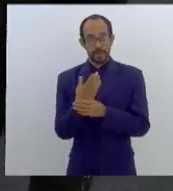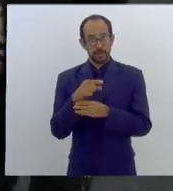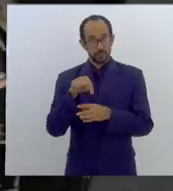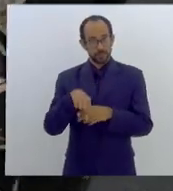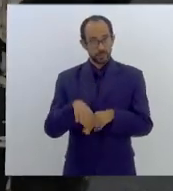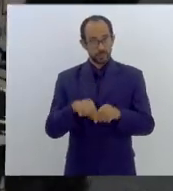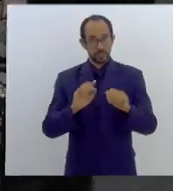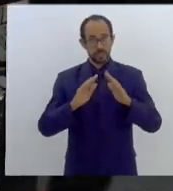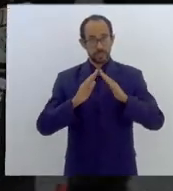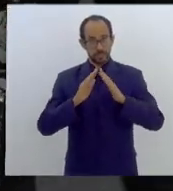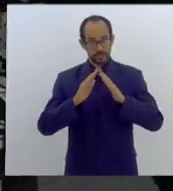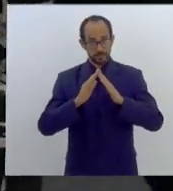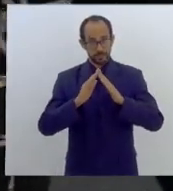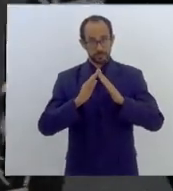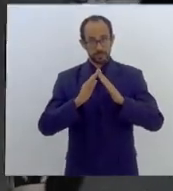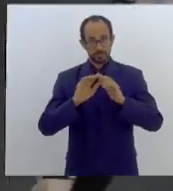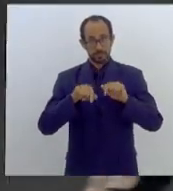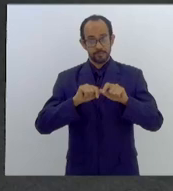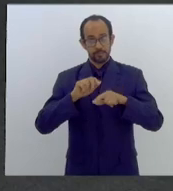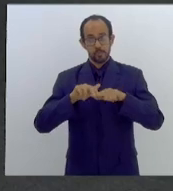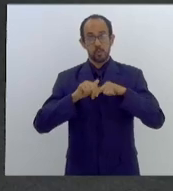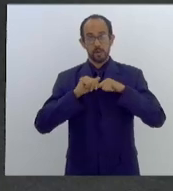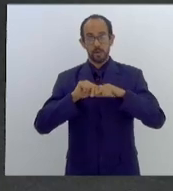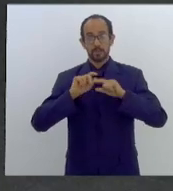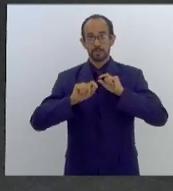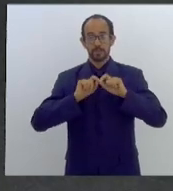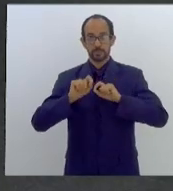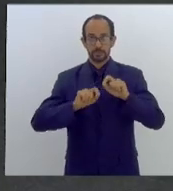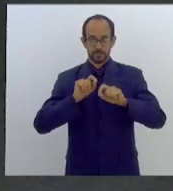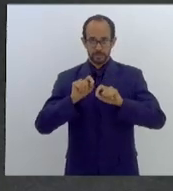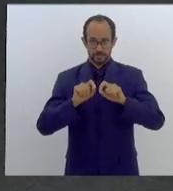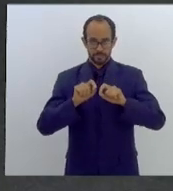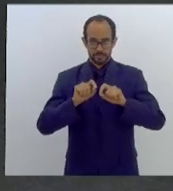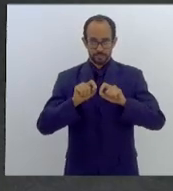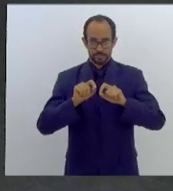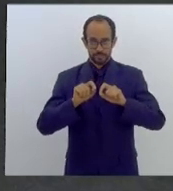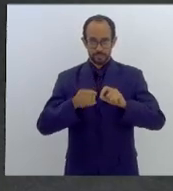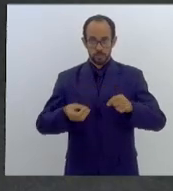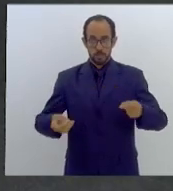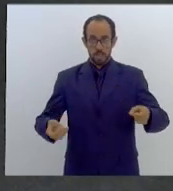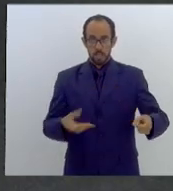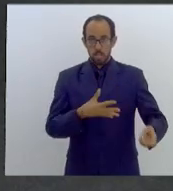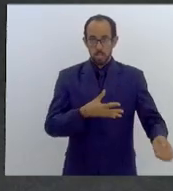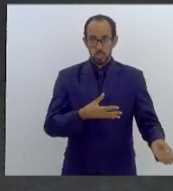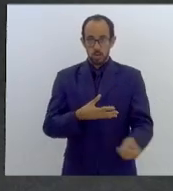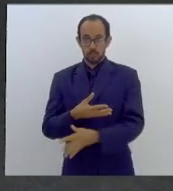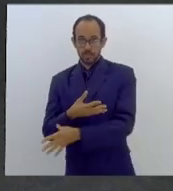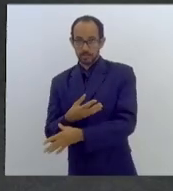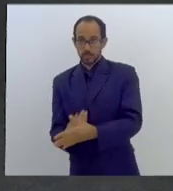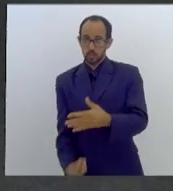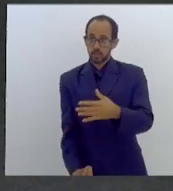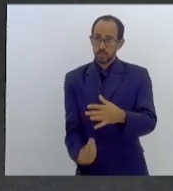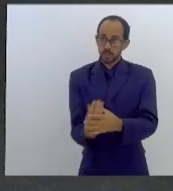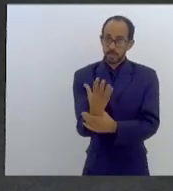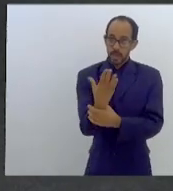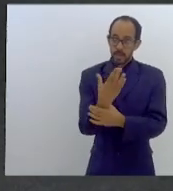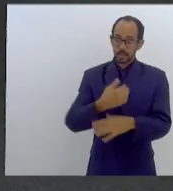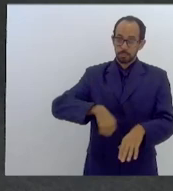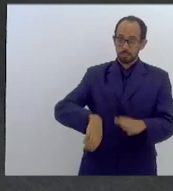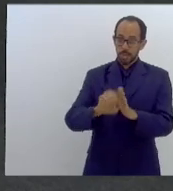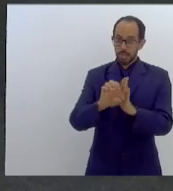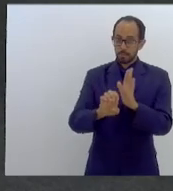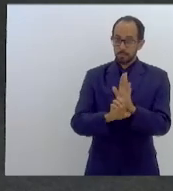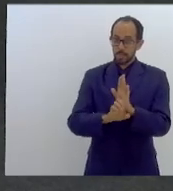em função de uma inovação produzida pela emenda constitucional do Fundeb, do